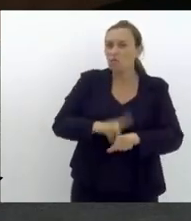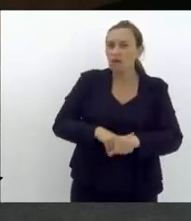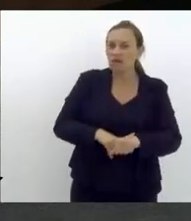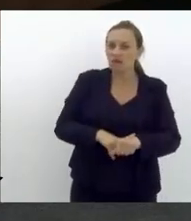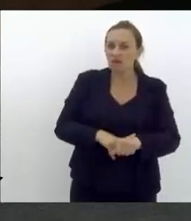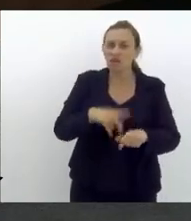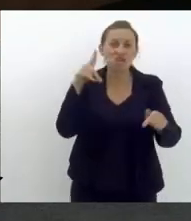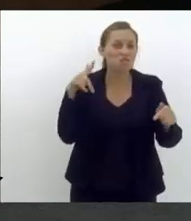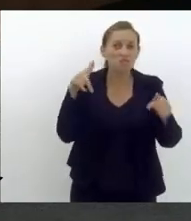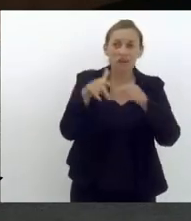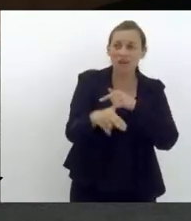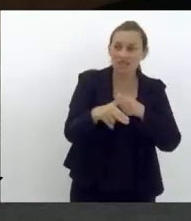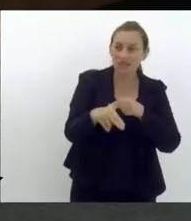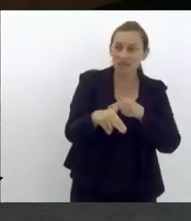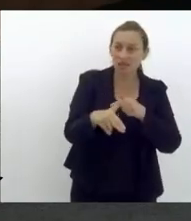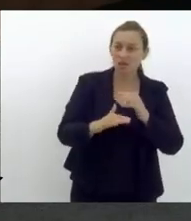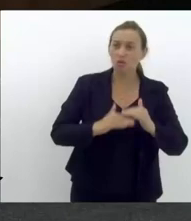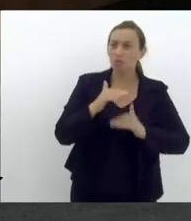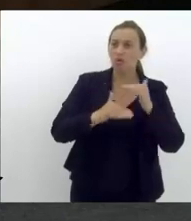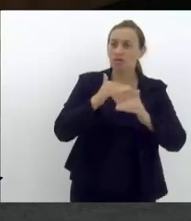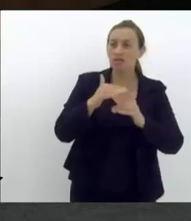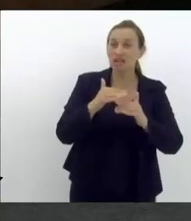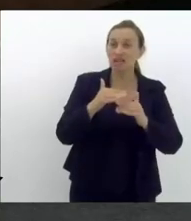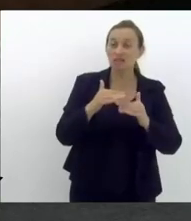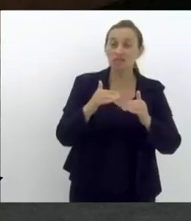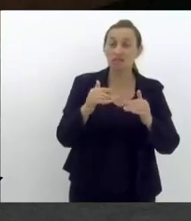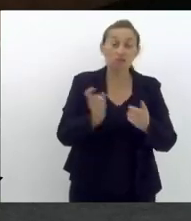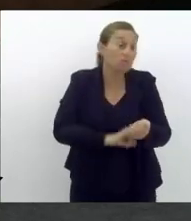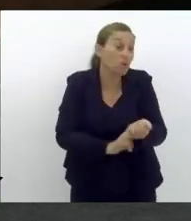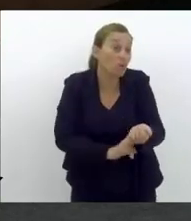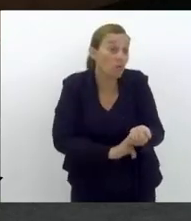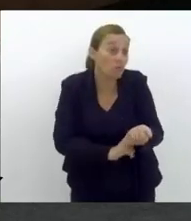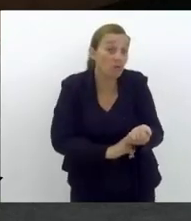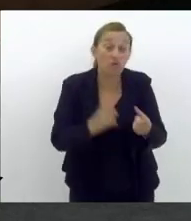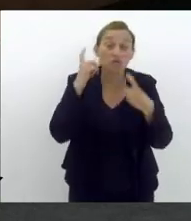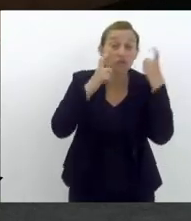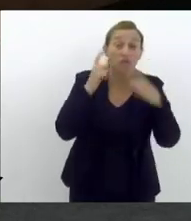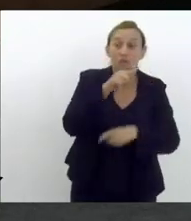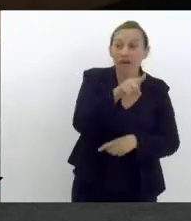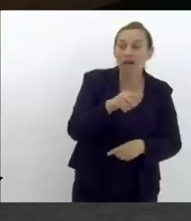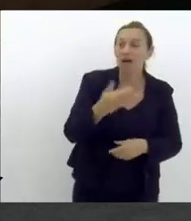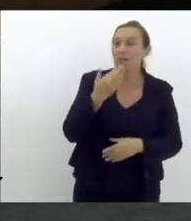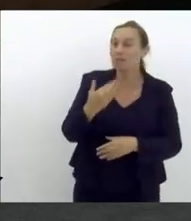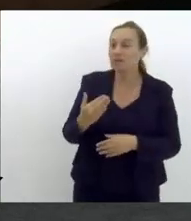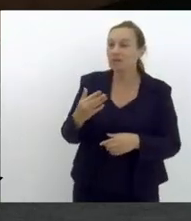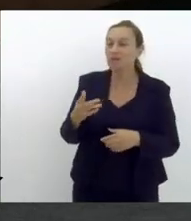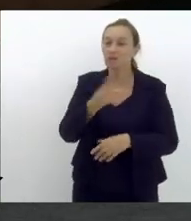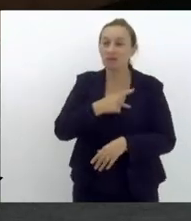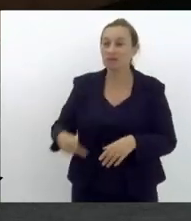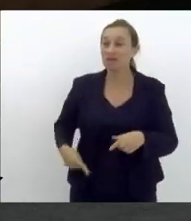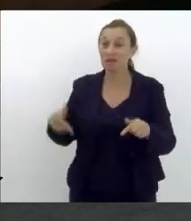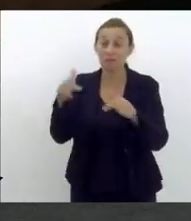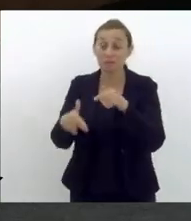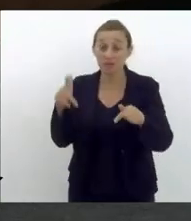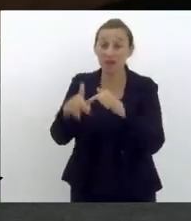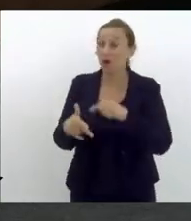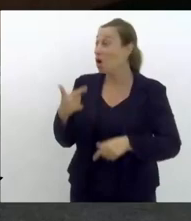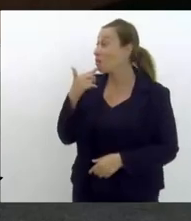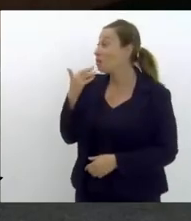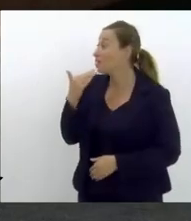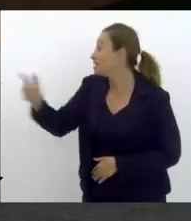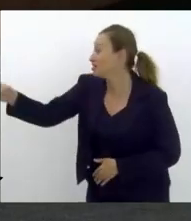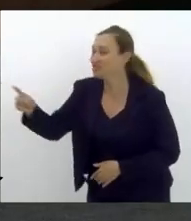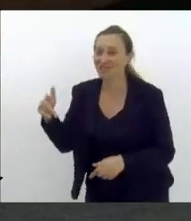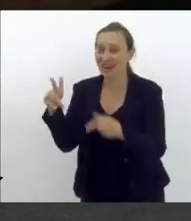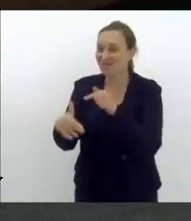atrapalhou o processo estão desesperados que eu tô falando pedindo para o presidente interromper Olha só o pedindo